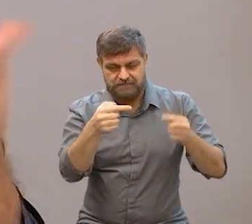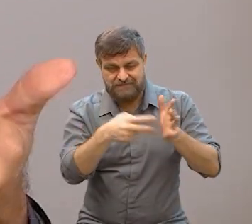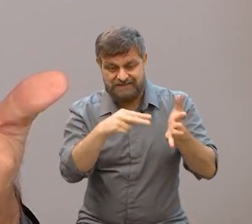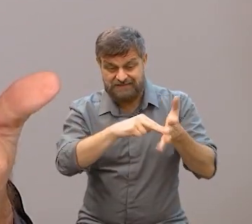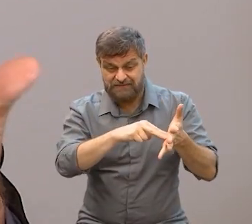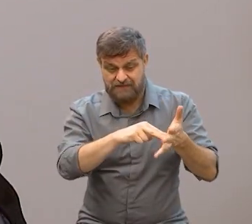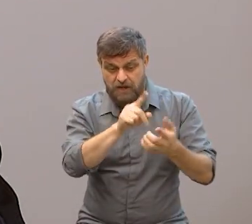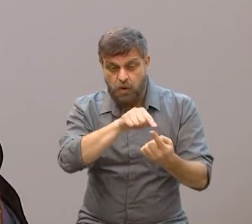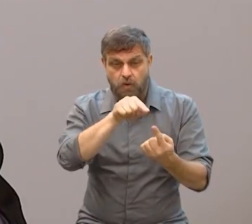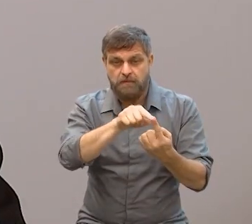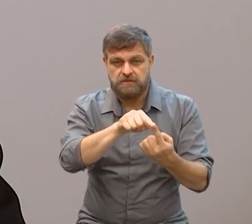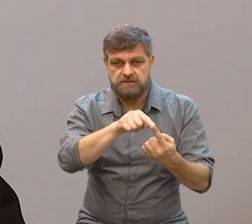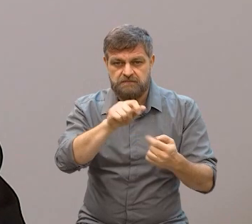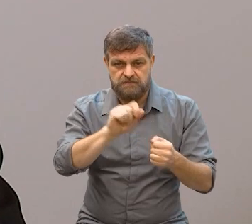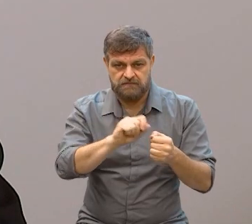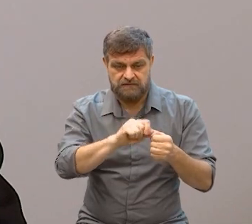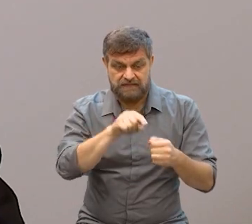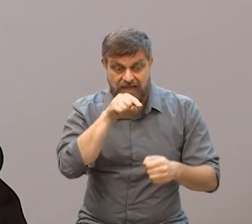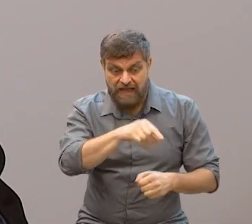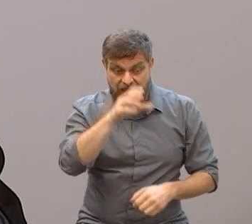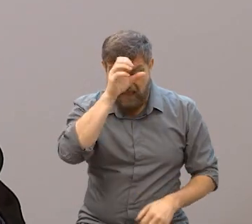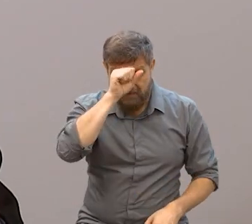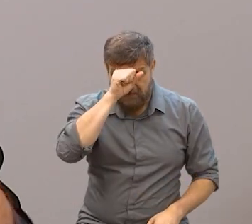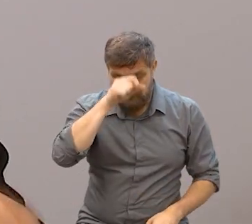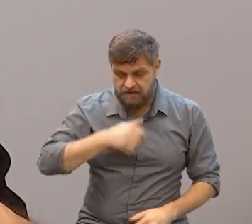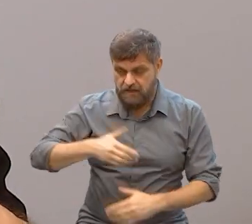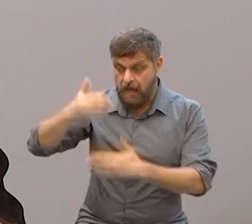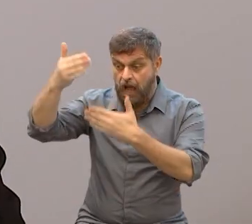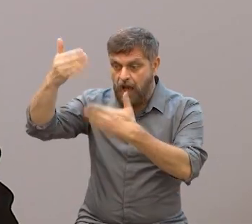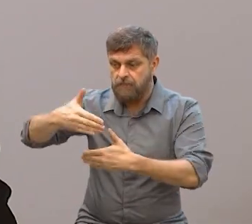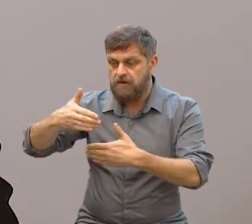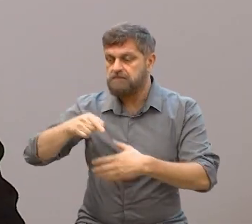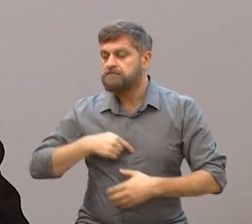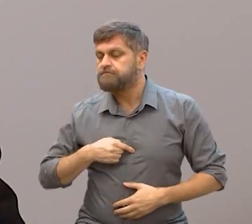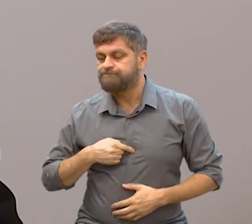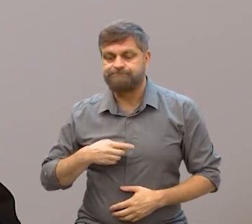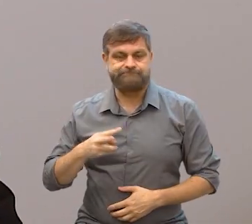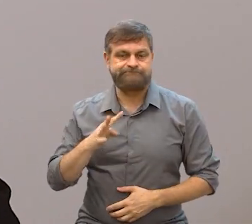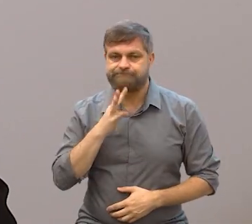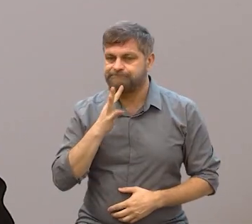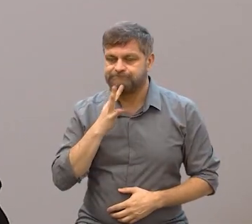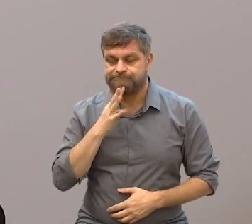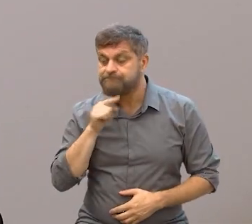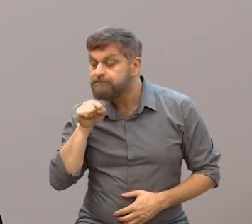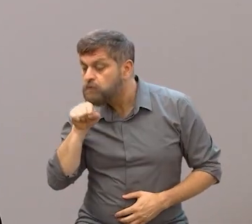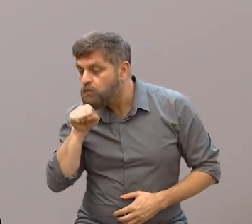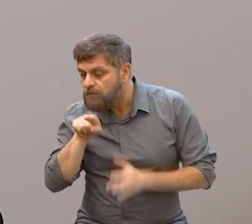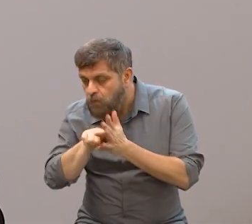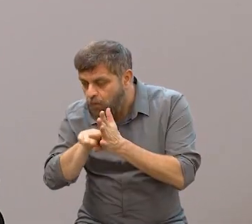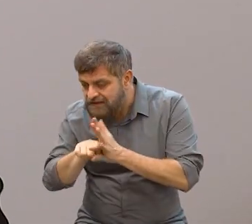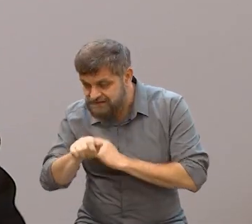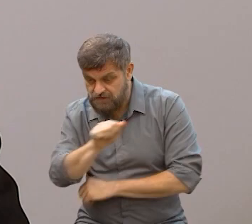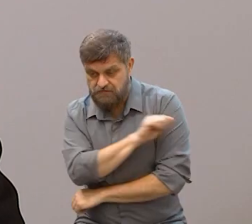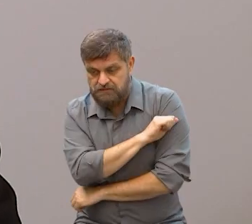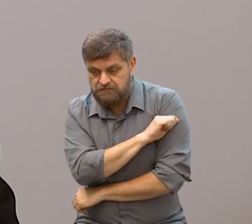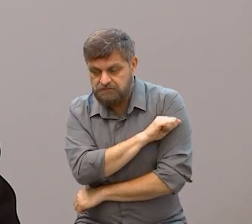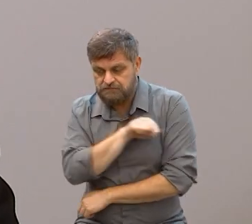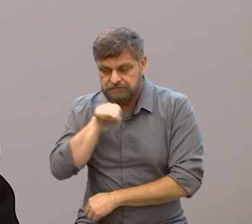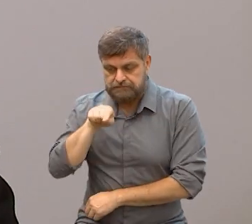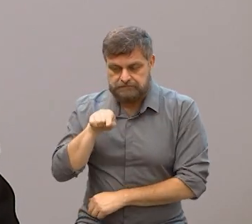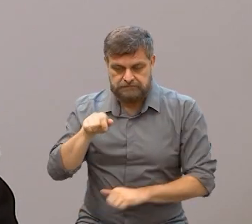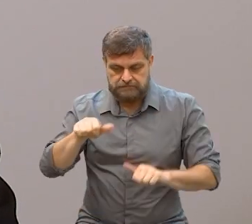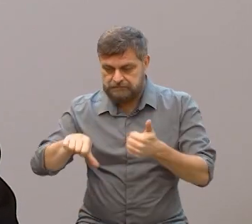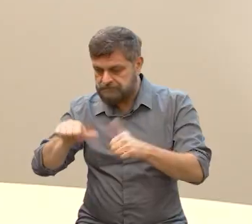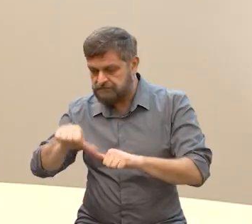grande função da avaliação é promover a aprendizagem. Com o exame, ele é pontual, você não consegue ali, naquele momento, pontuar, né? Então o exame é